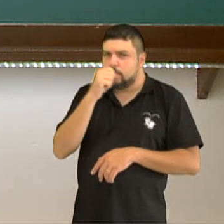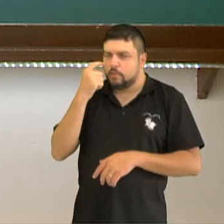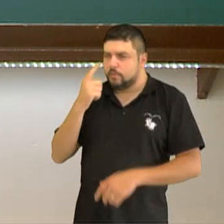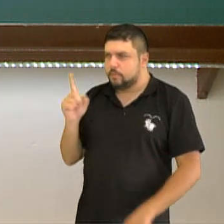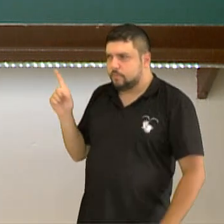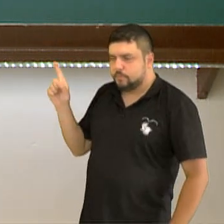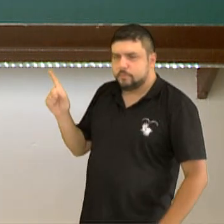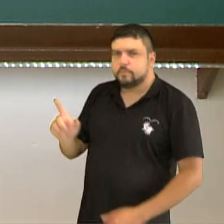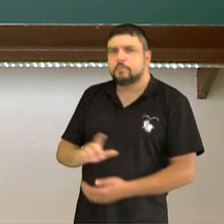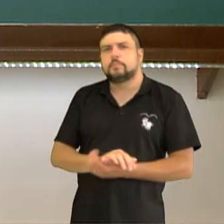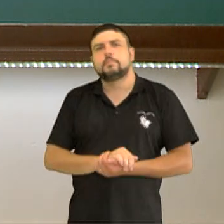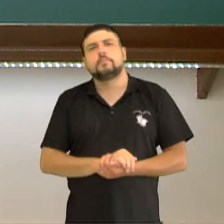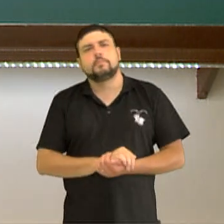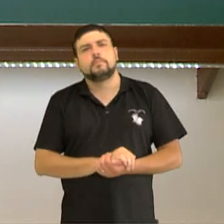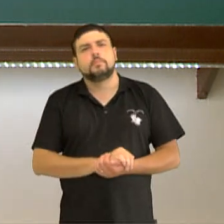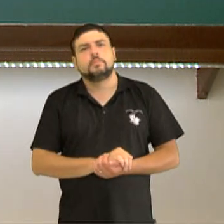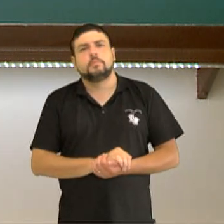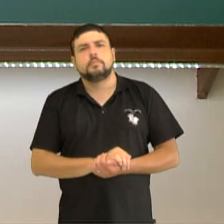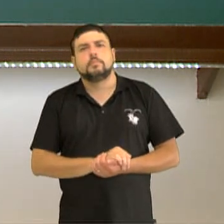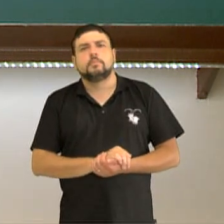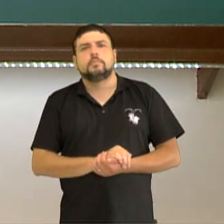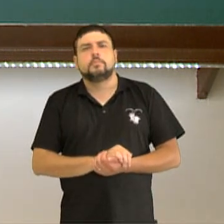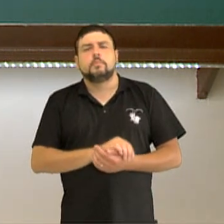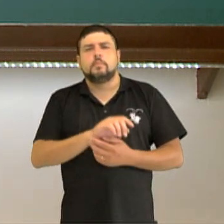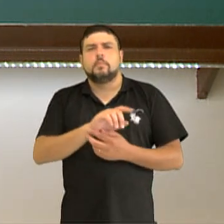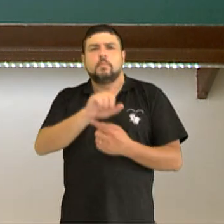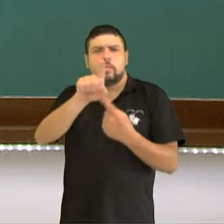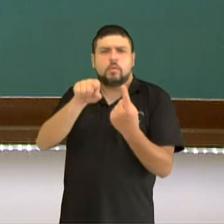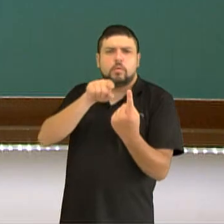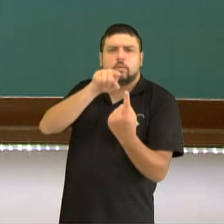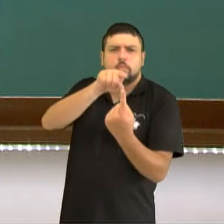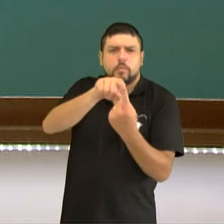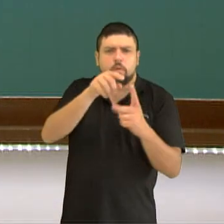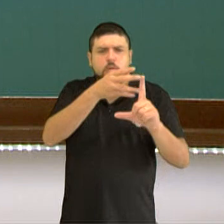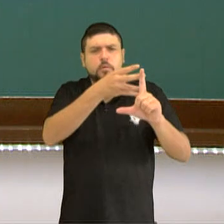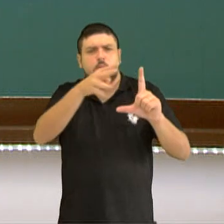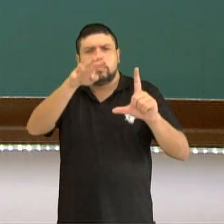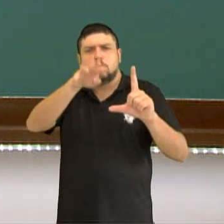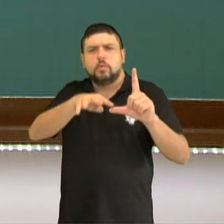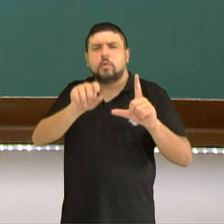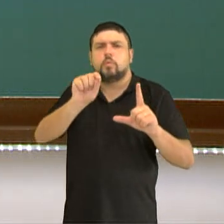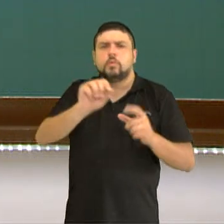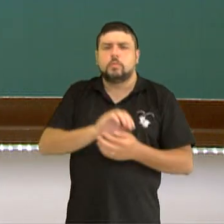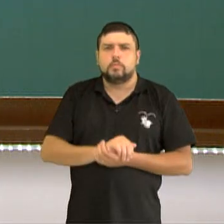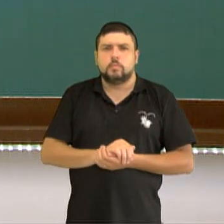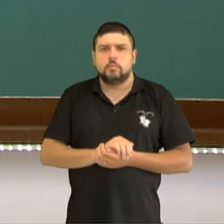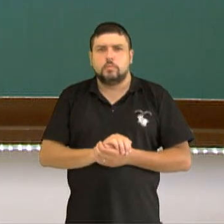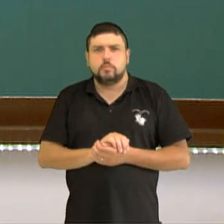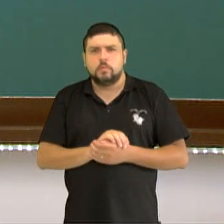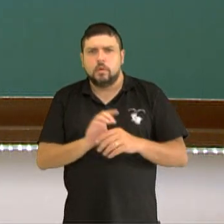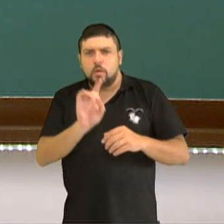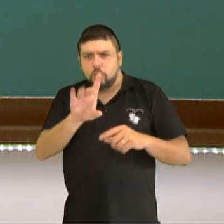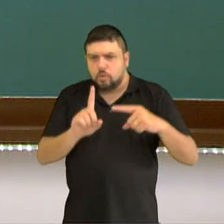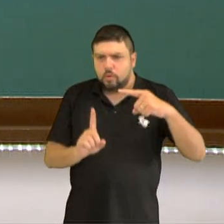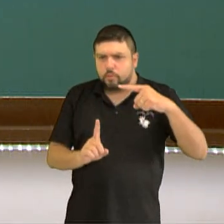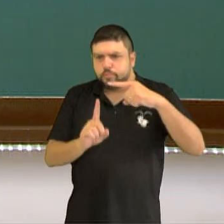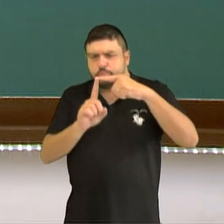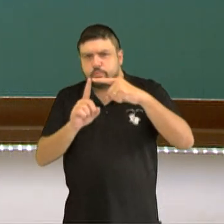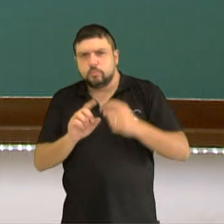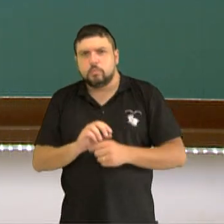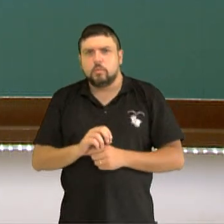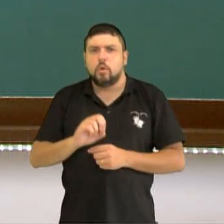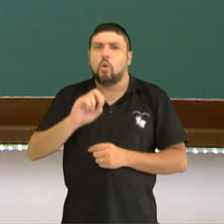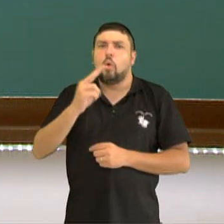quiz. Uma finalidade do plano cartesiano é a união de pontos ou